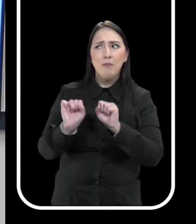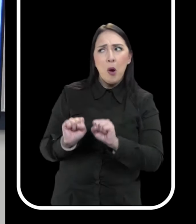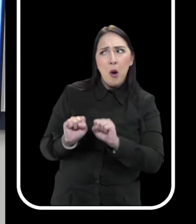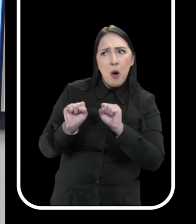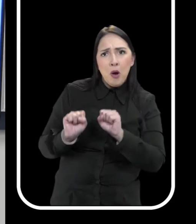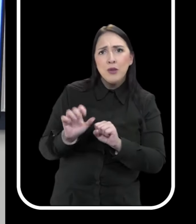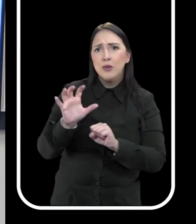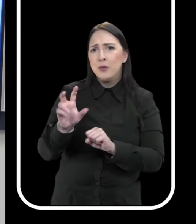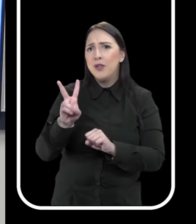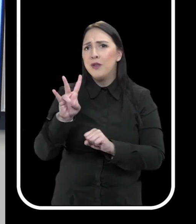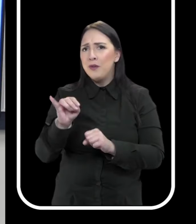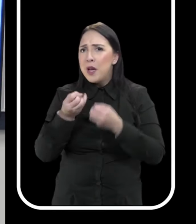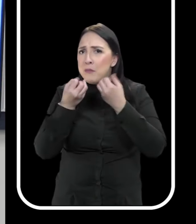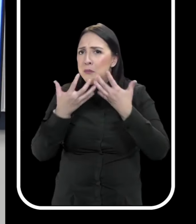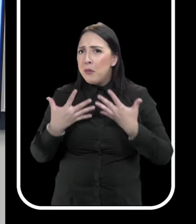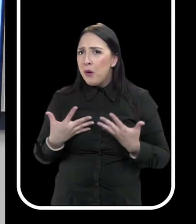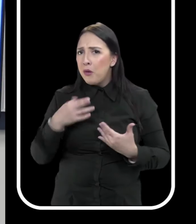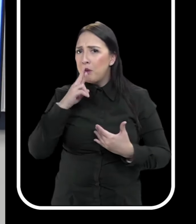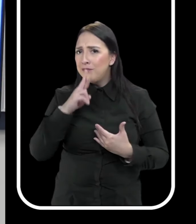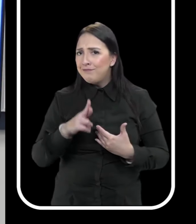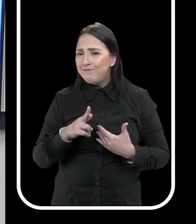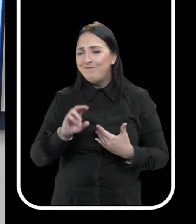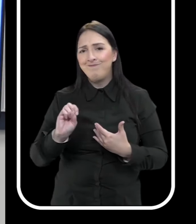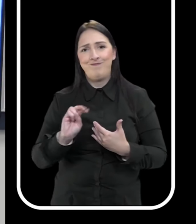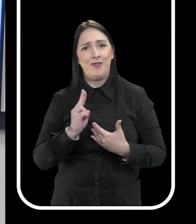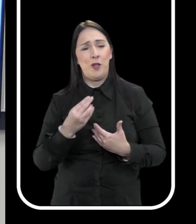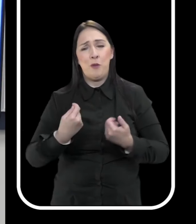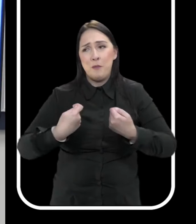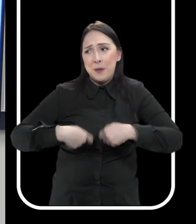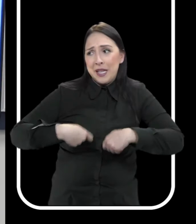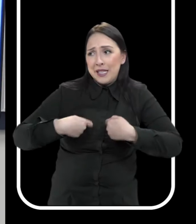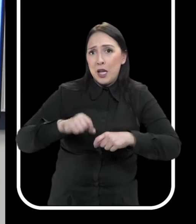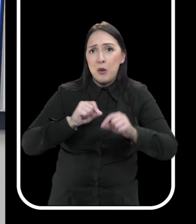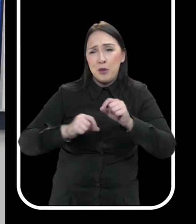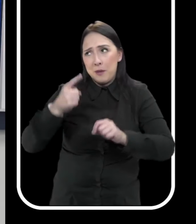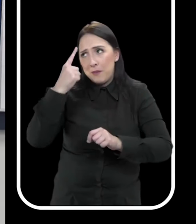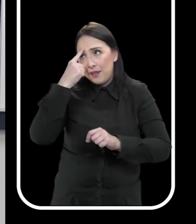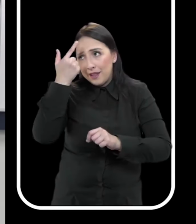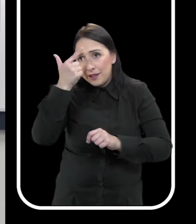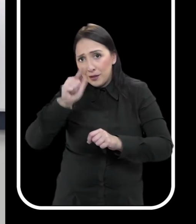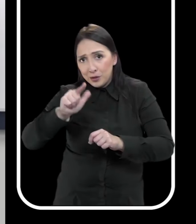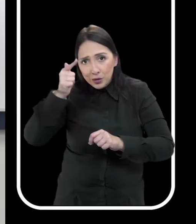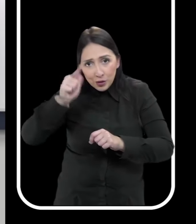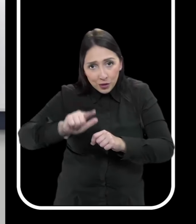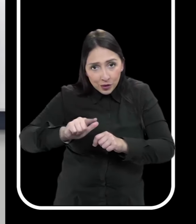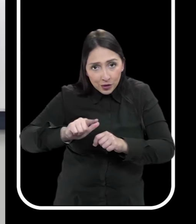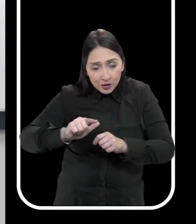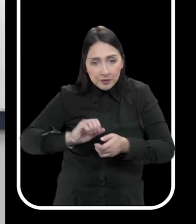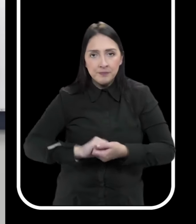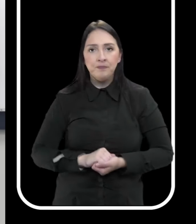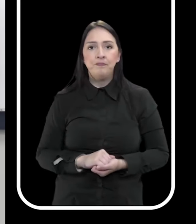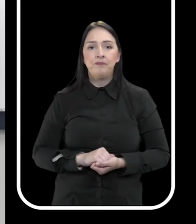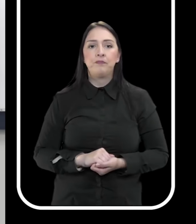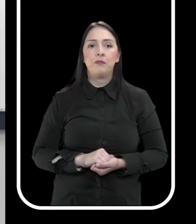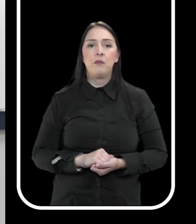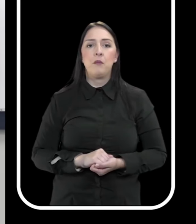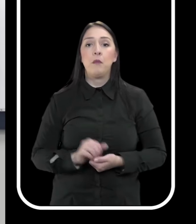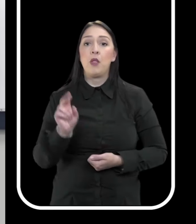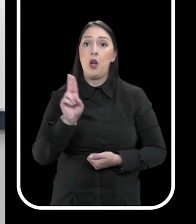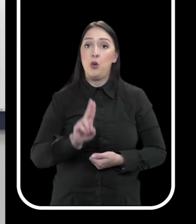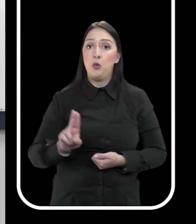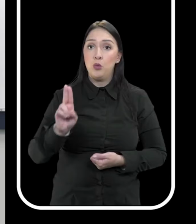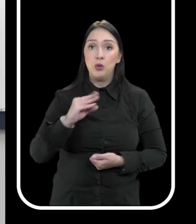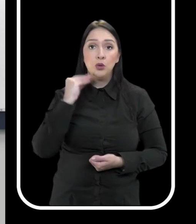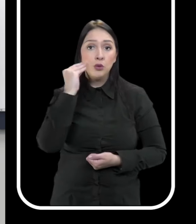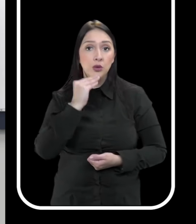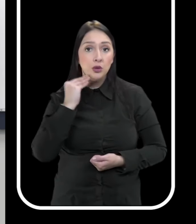que realmente isso vai ser viável, ou será que nós temos que repensar essa intenção? Então,